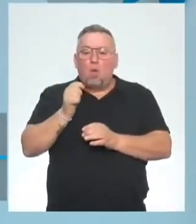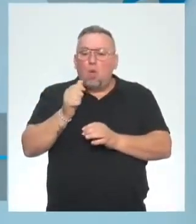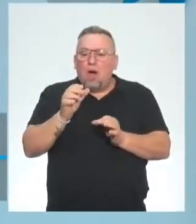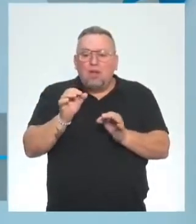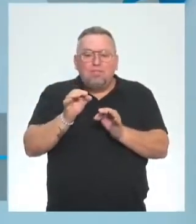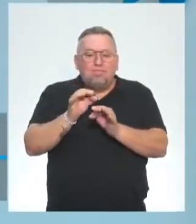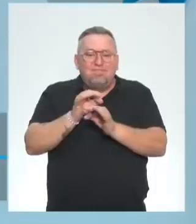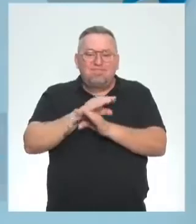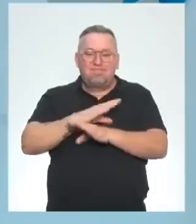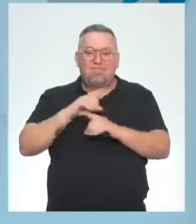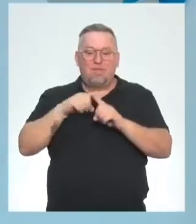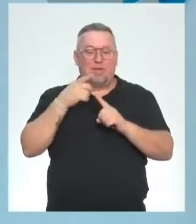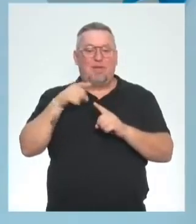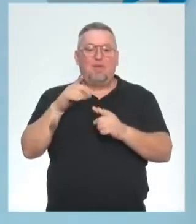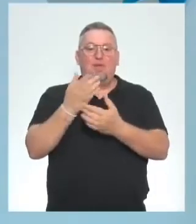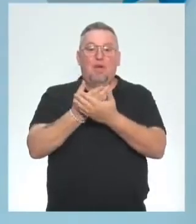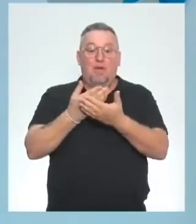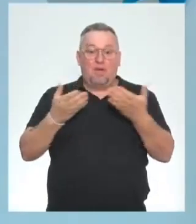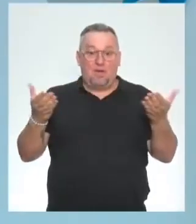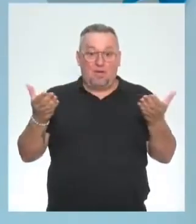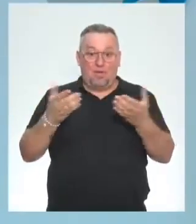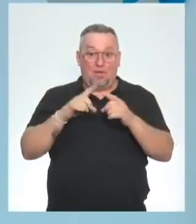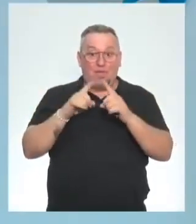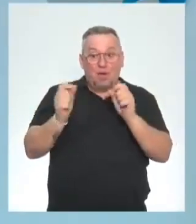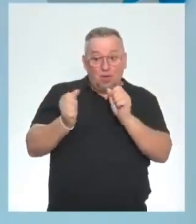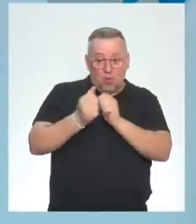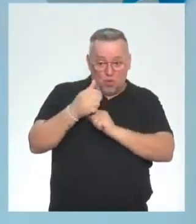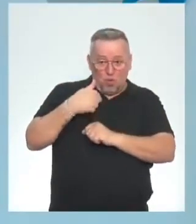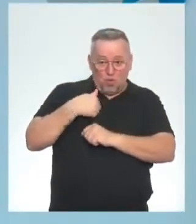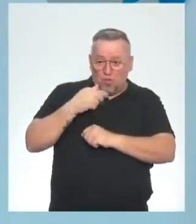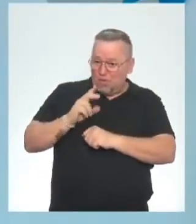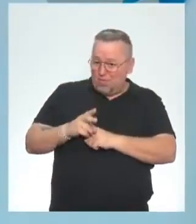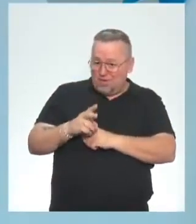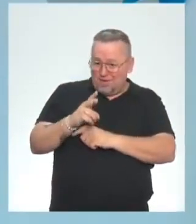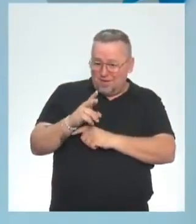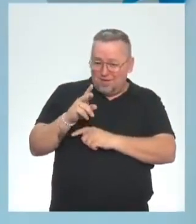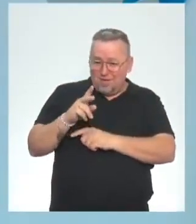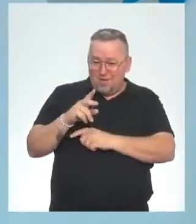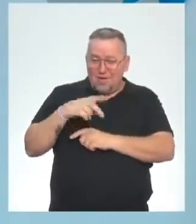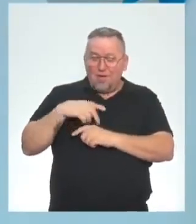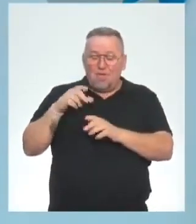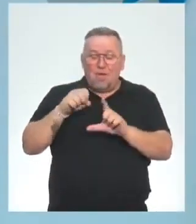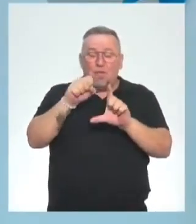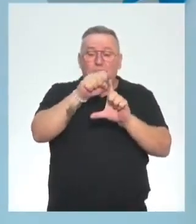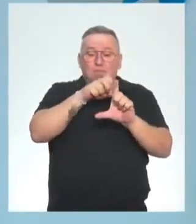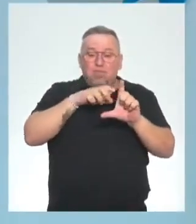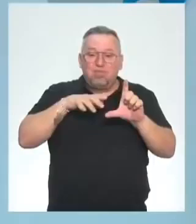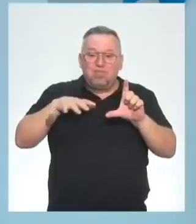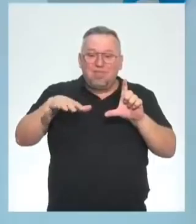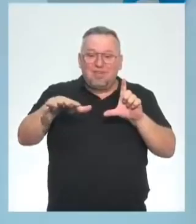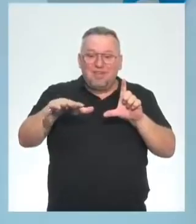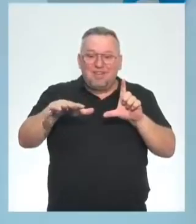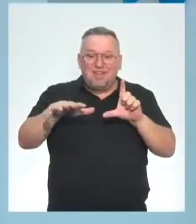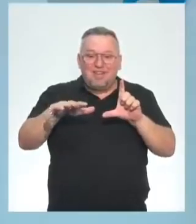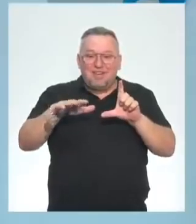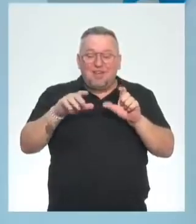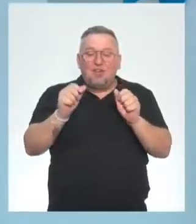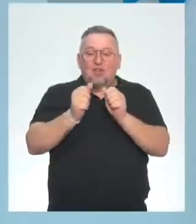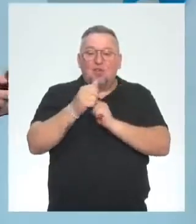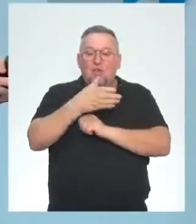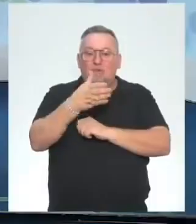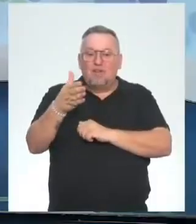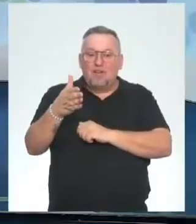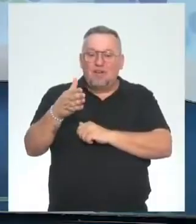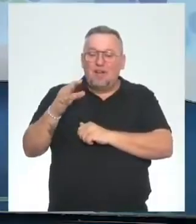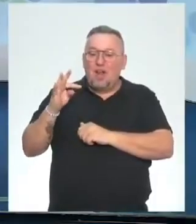ele para essa última aula hoje. Para me acompanhar aí, como sempre, né? Ser o porta-voz de vocês no chat, acompanhar o que vocês estão